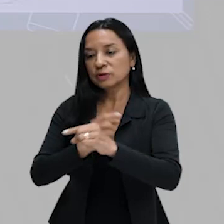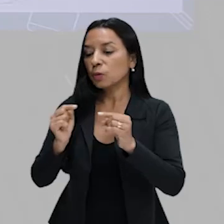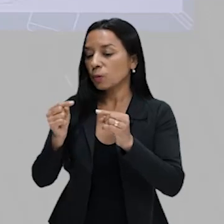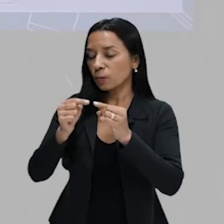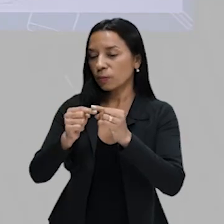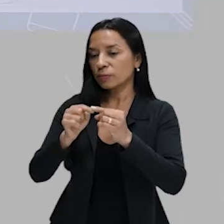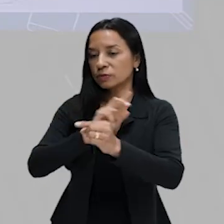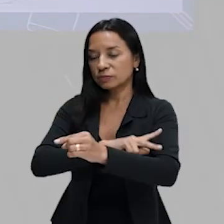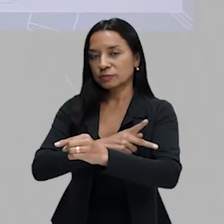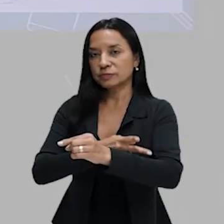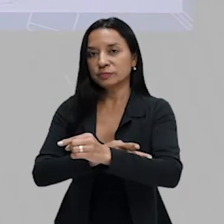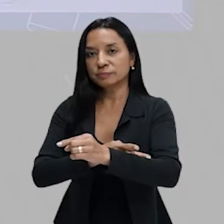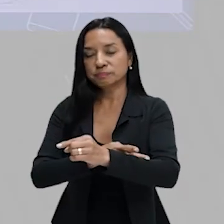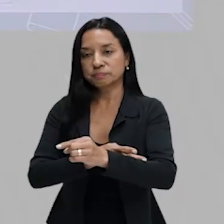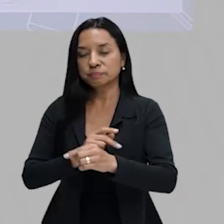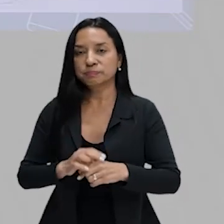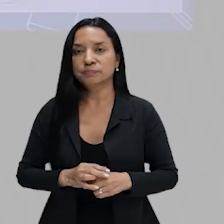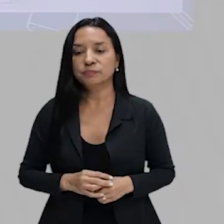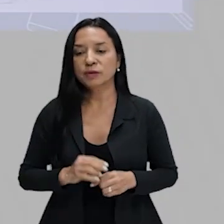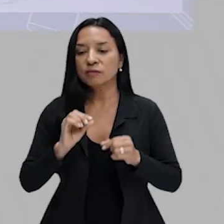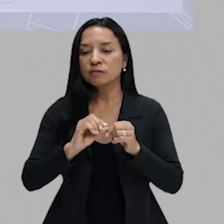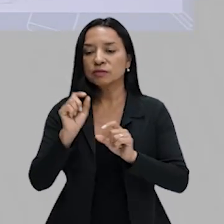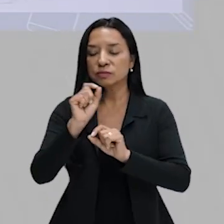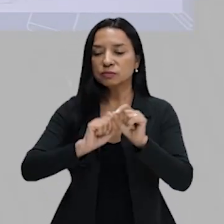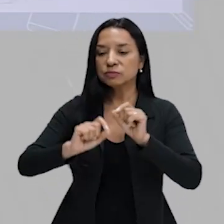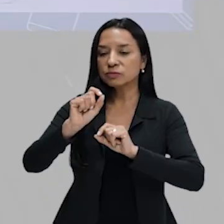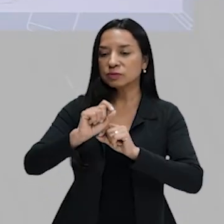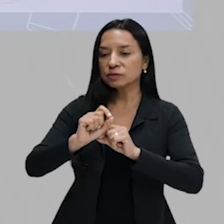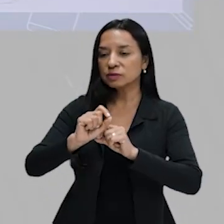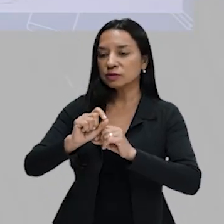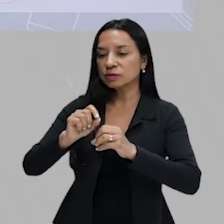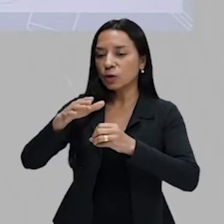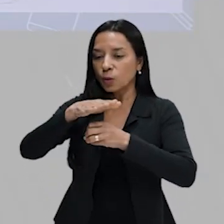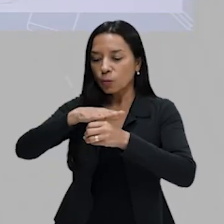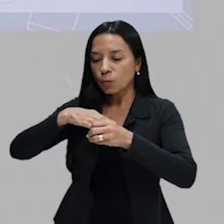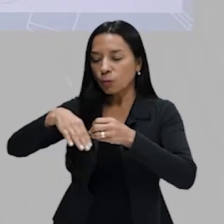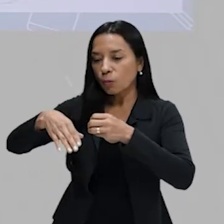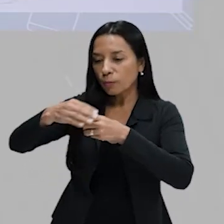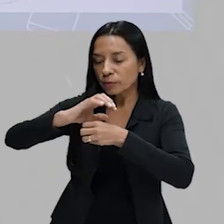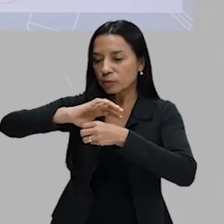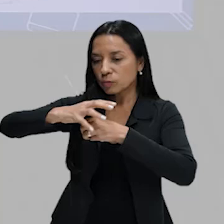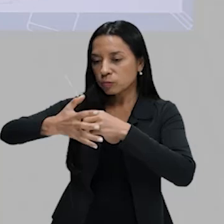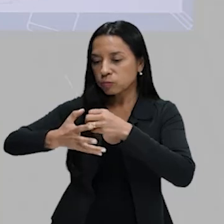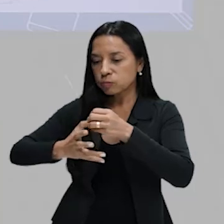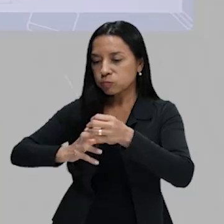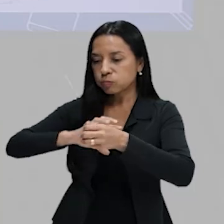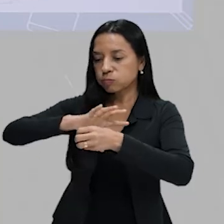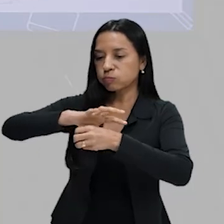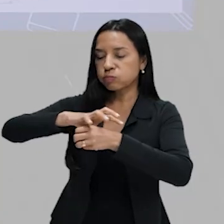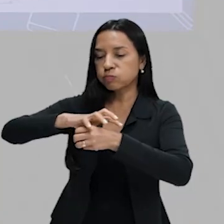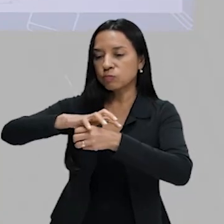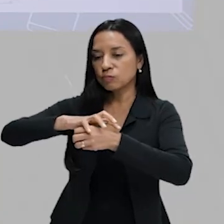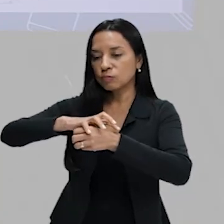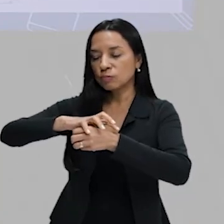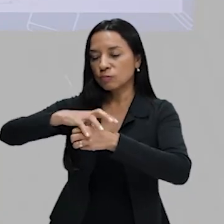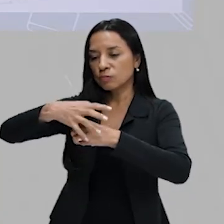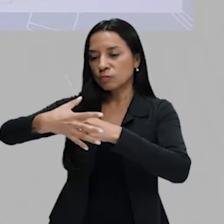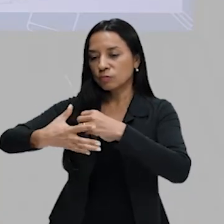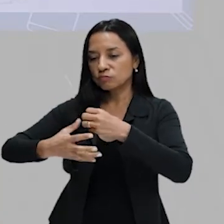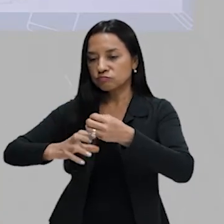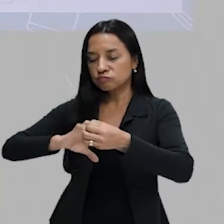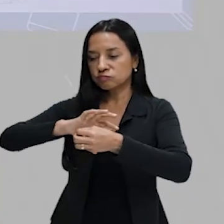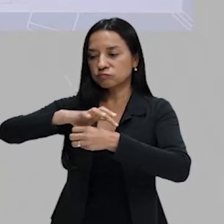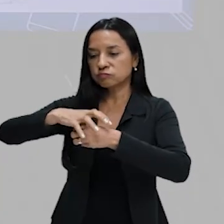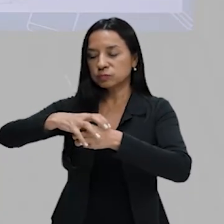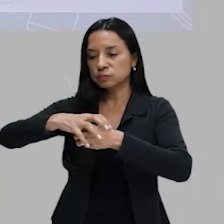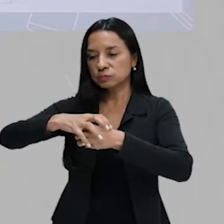sua hipótese. Então, ele fez o quê? Ele cobriu, né, as goiabas aqui com um saco plástico, um papel